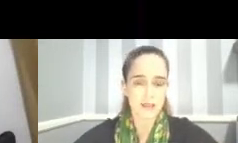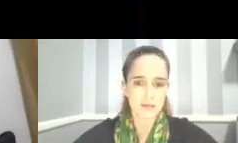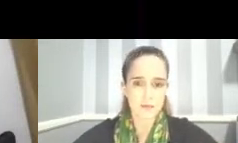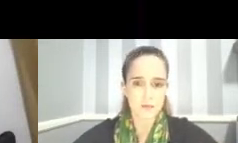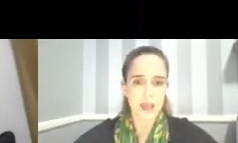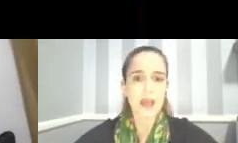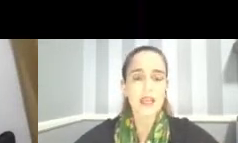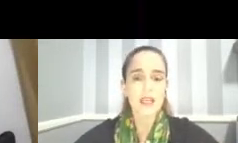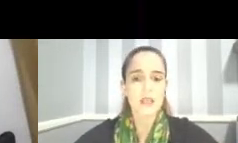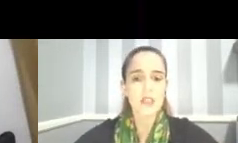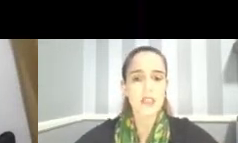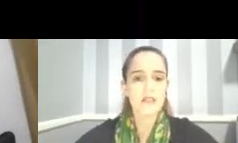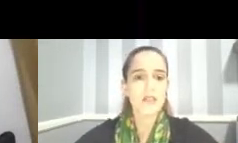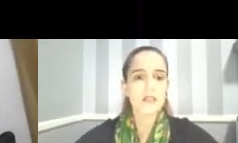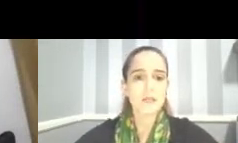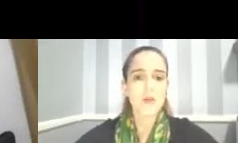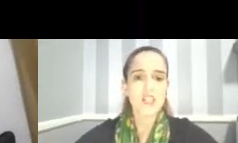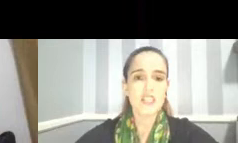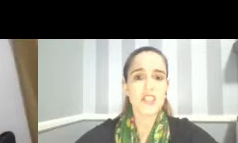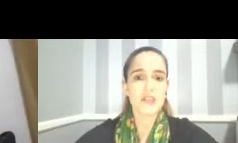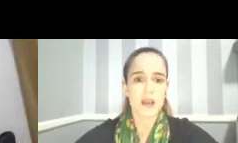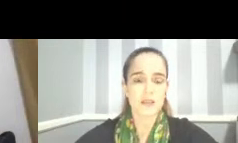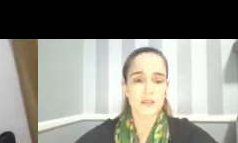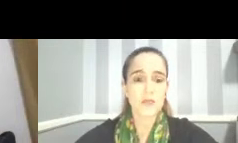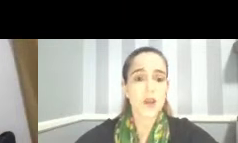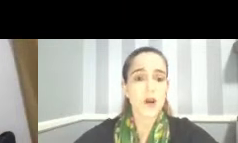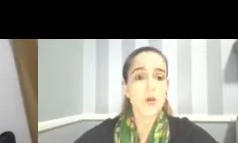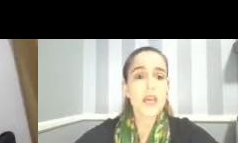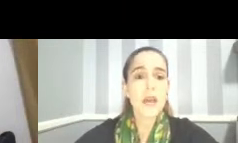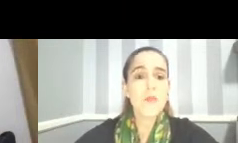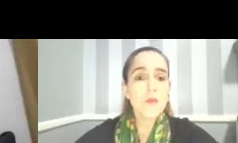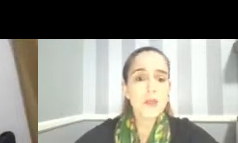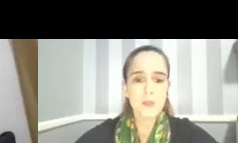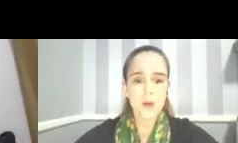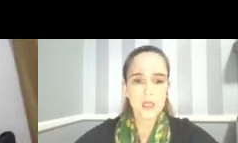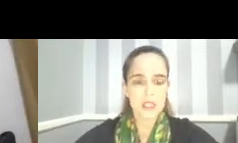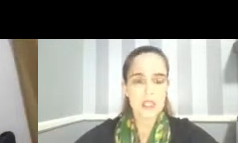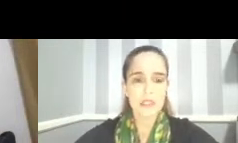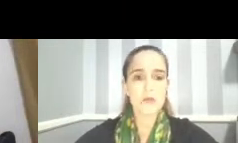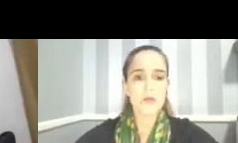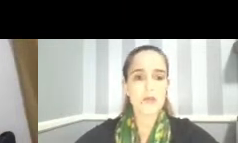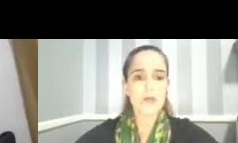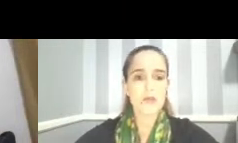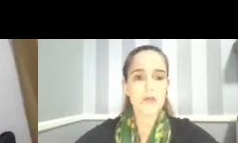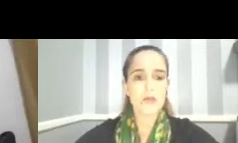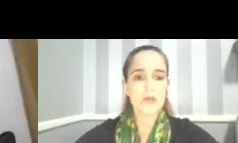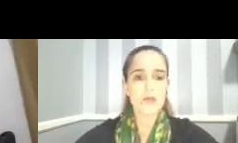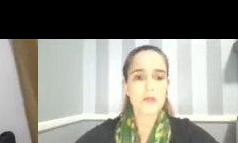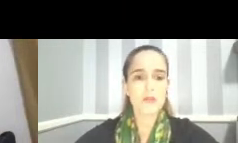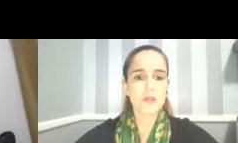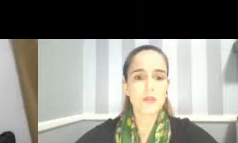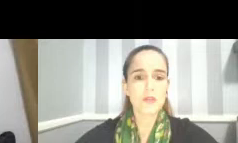externas, tá? Então, a gente está falando das hemorragias externas. O que é muito importante, assim como nós